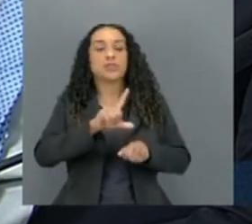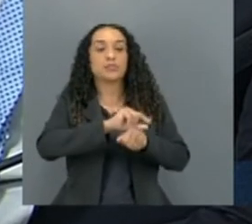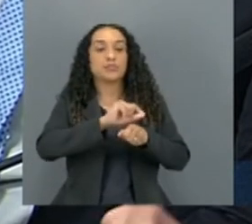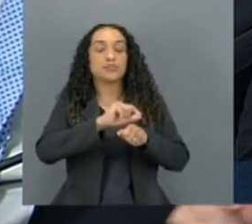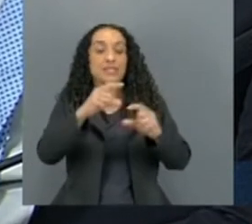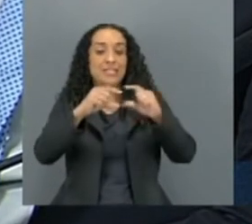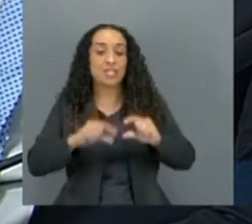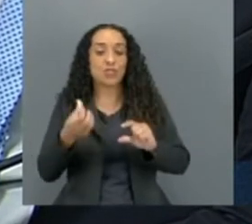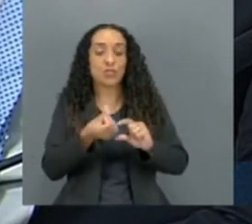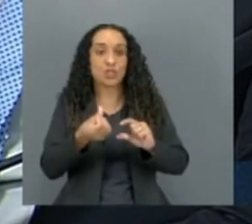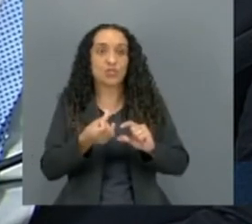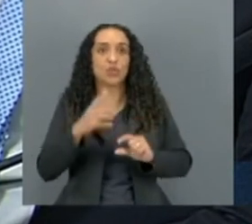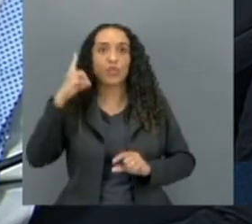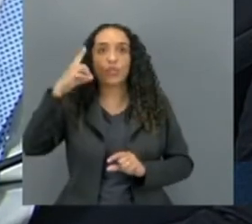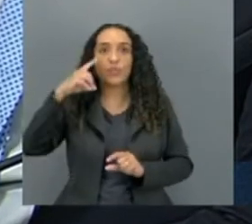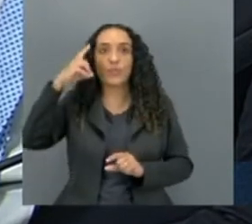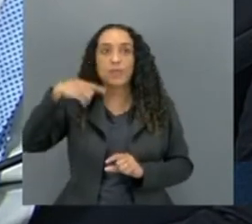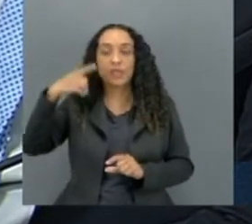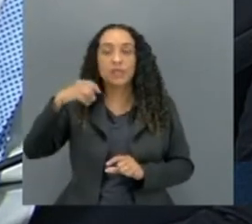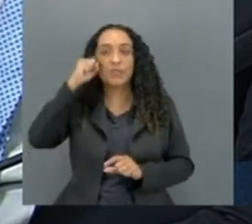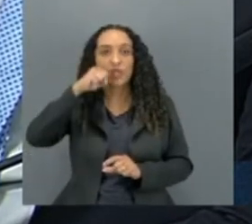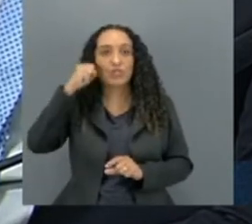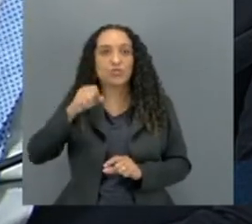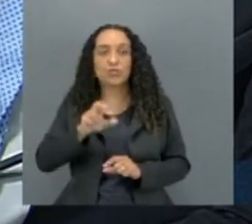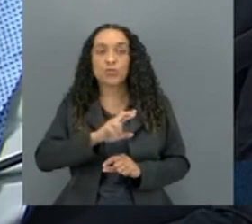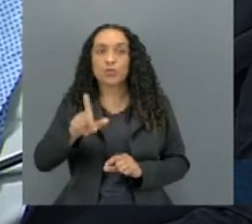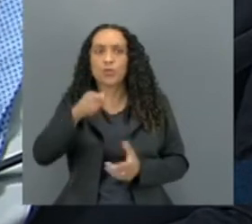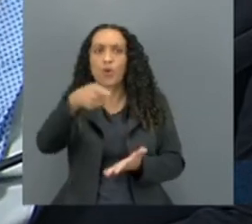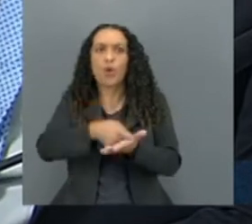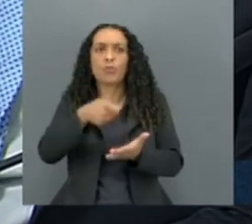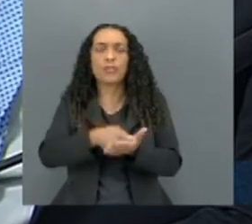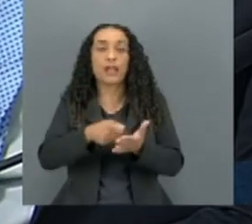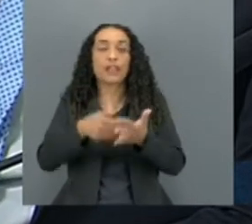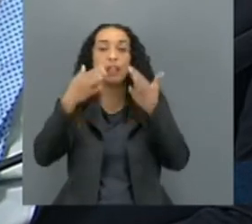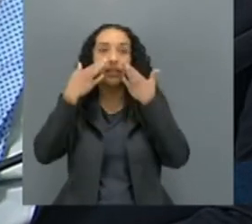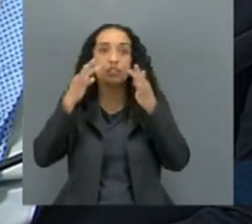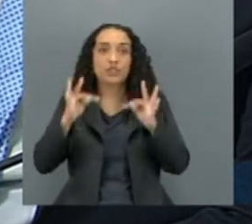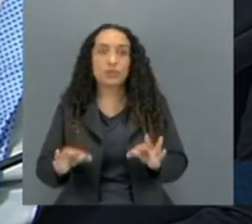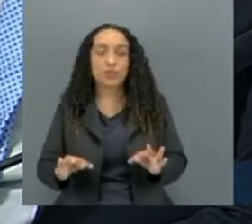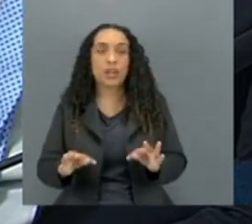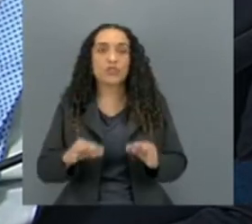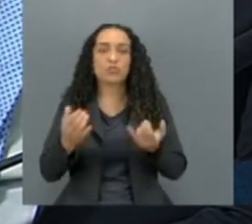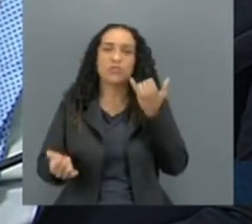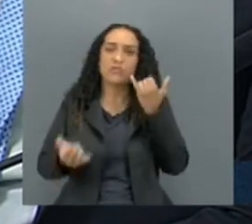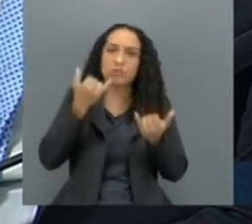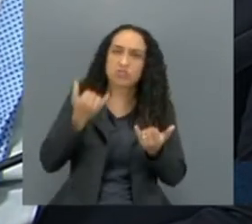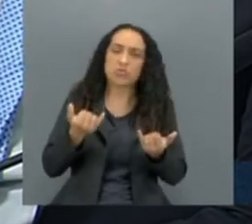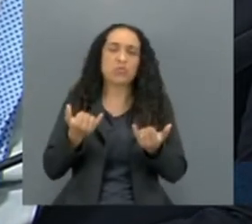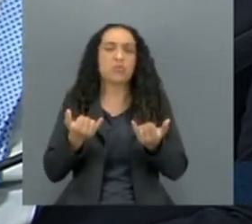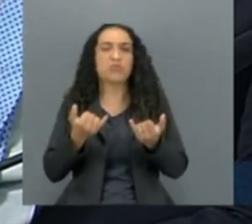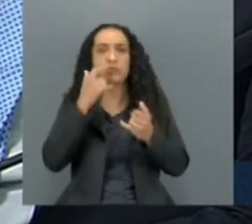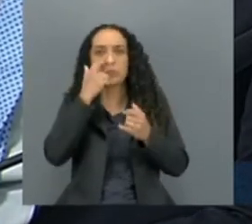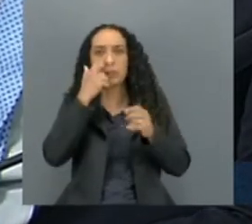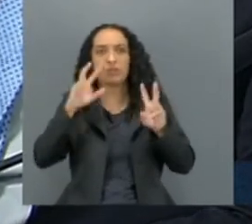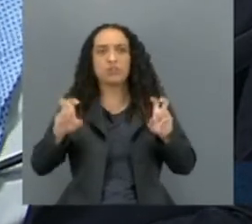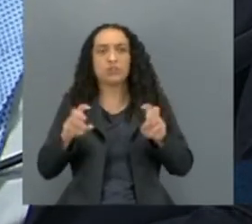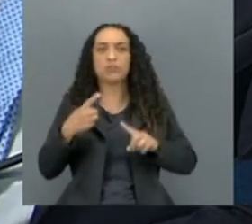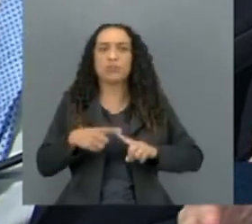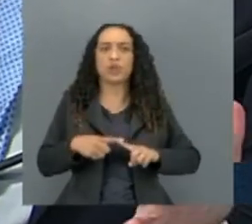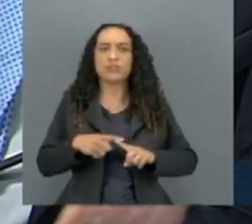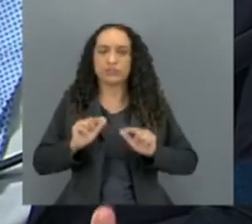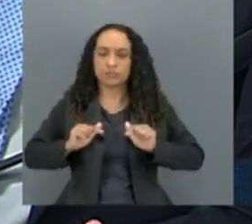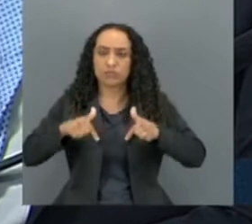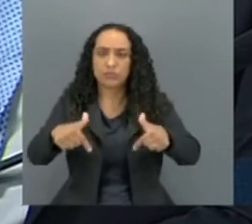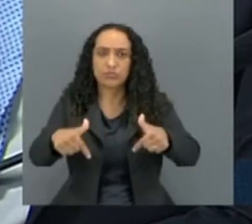6º. Os deputados e senadores não serão obrigados a testemunhar sobre informações prestadas em razão do exercício